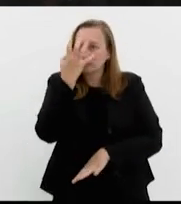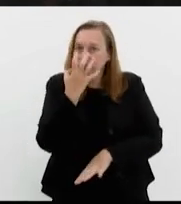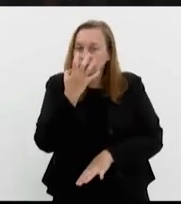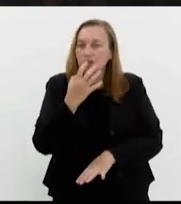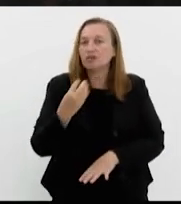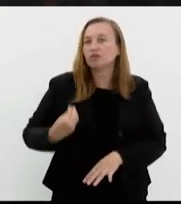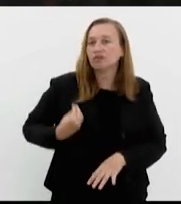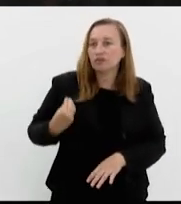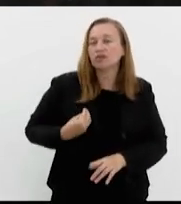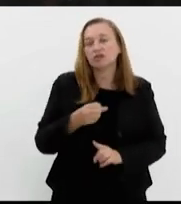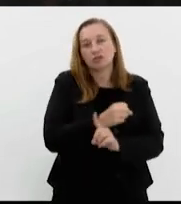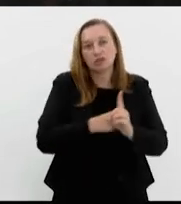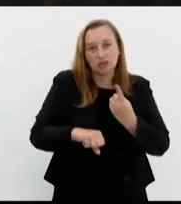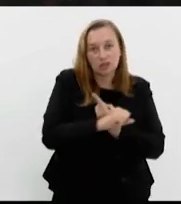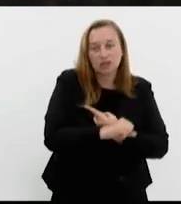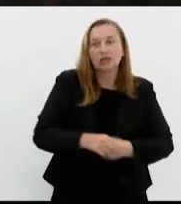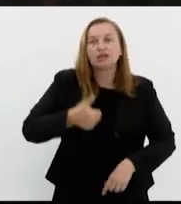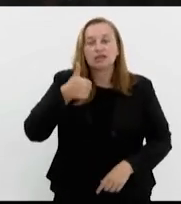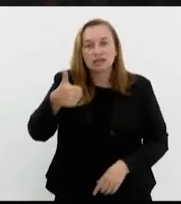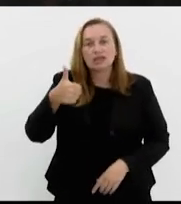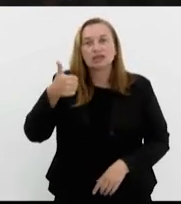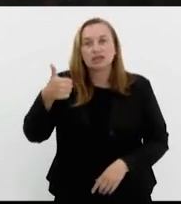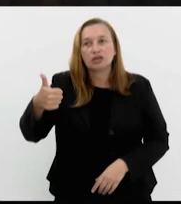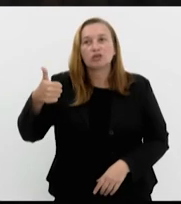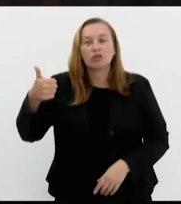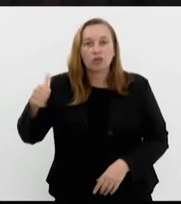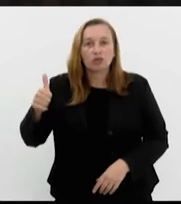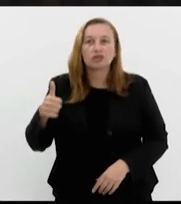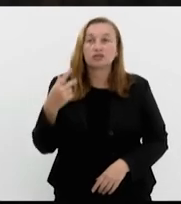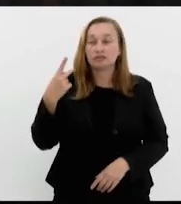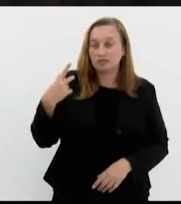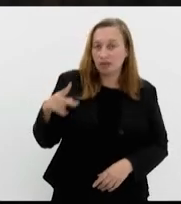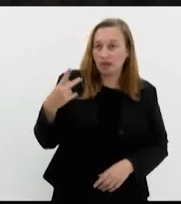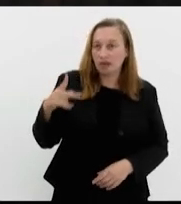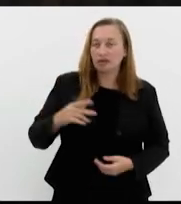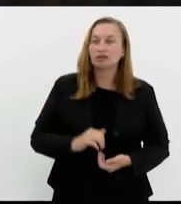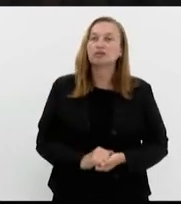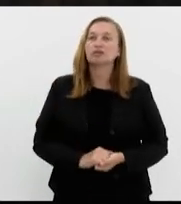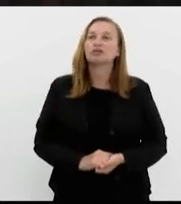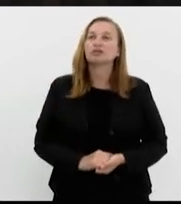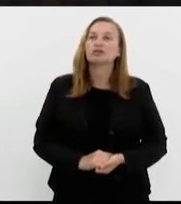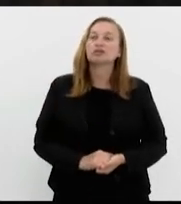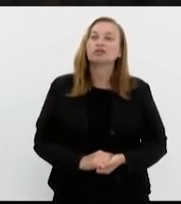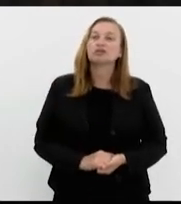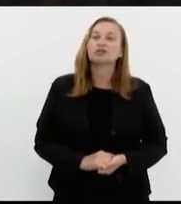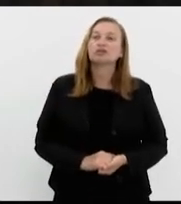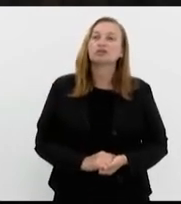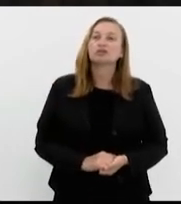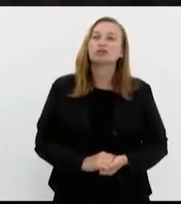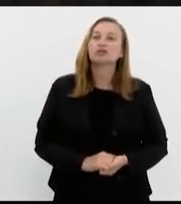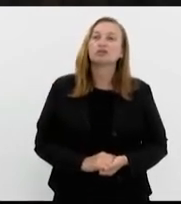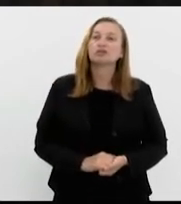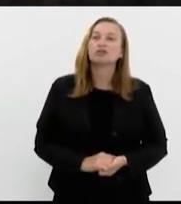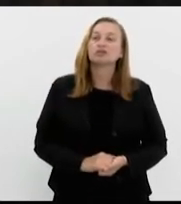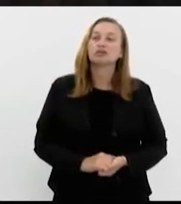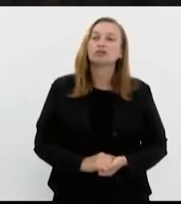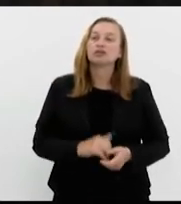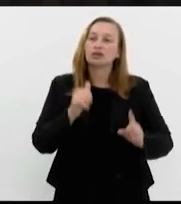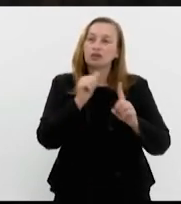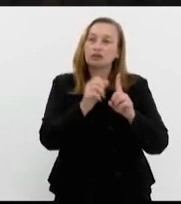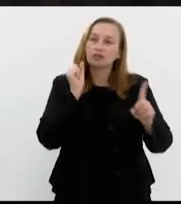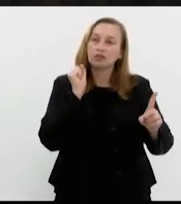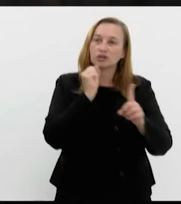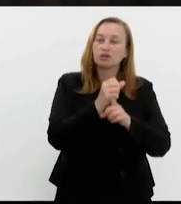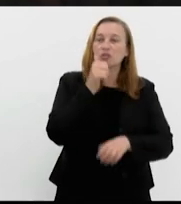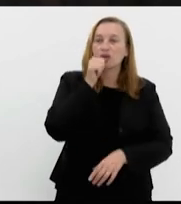na sociedade. E 111 delas foram vítimas de feminicídio, em sua maioria